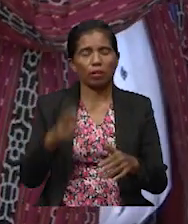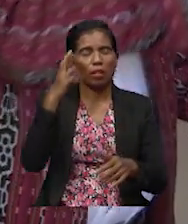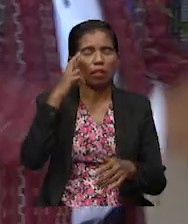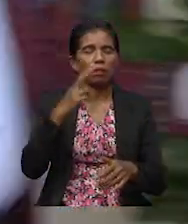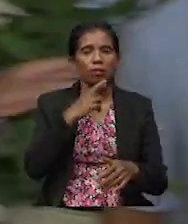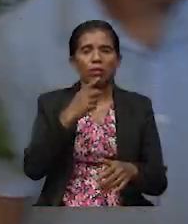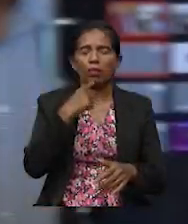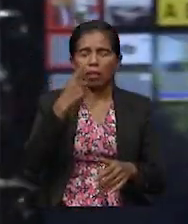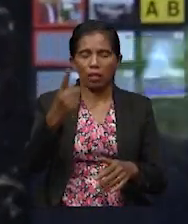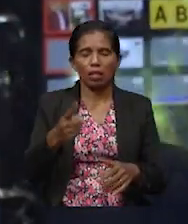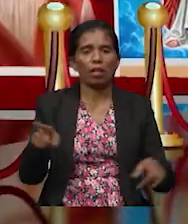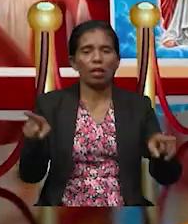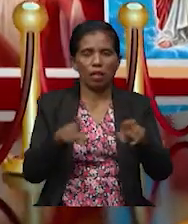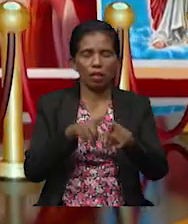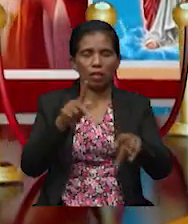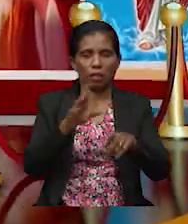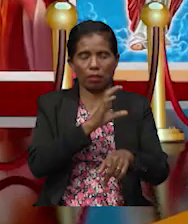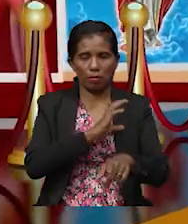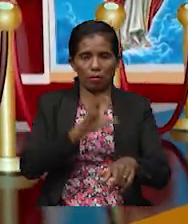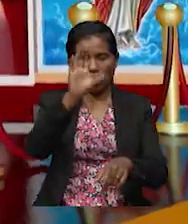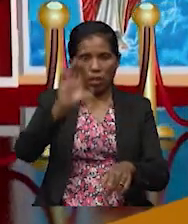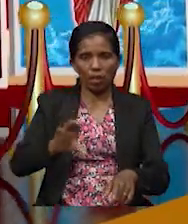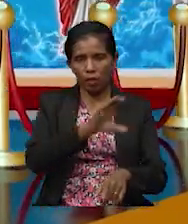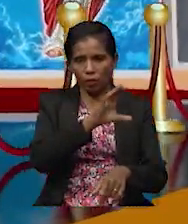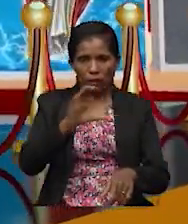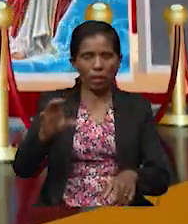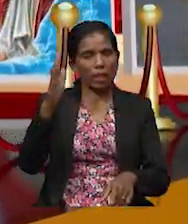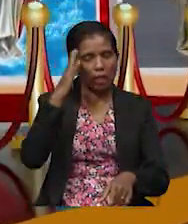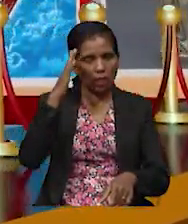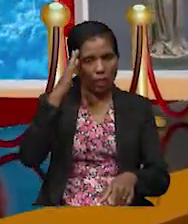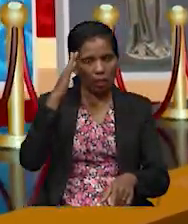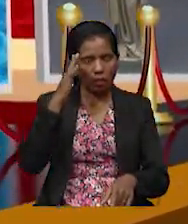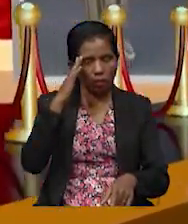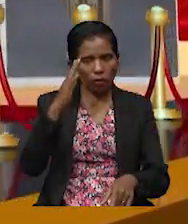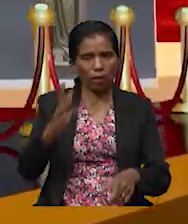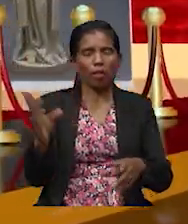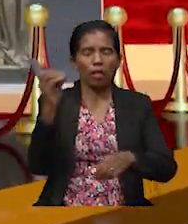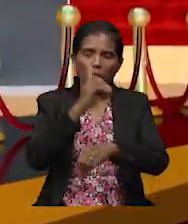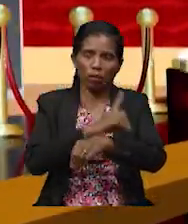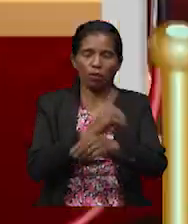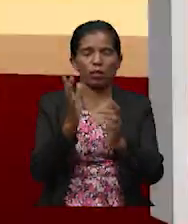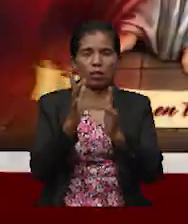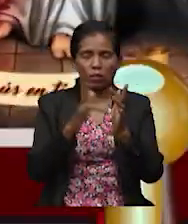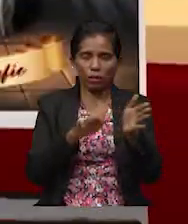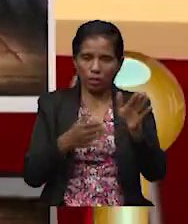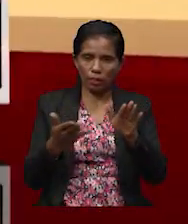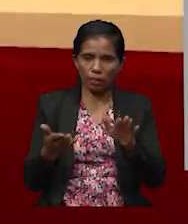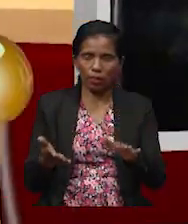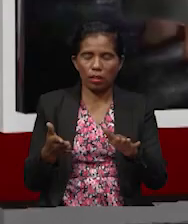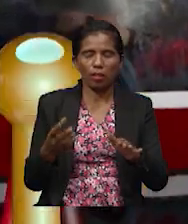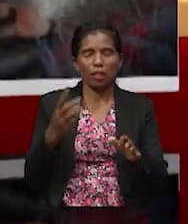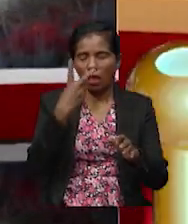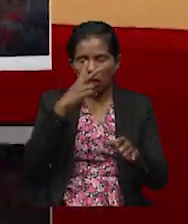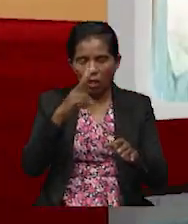Horta, ratetem, hanesan sarane católica, ratene ona Semana Santa, tamane, sei haré de dia, período campanha,